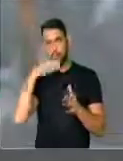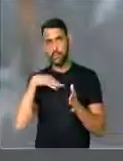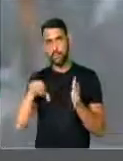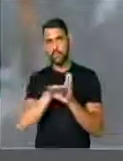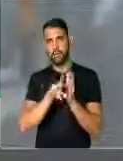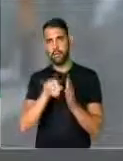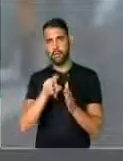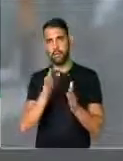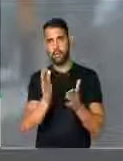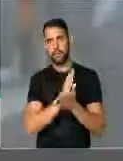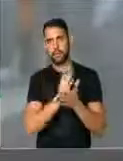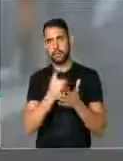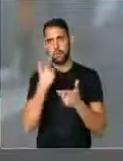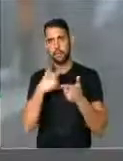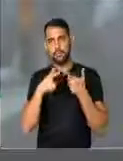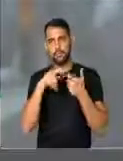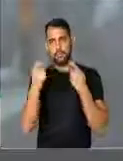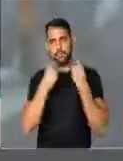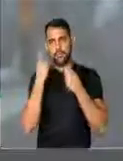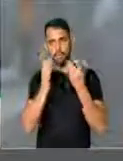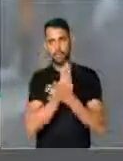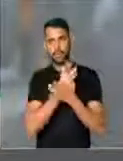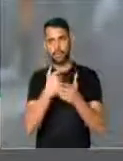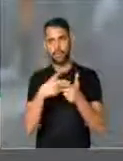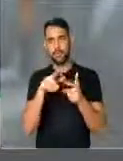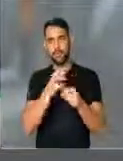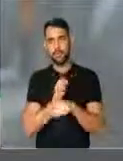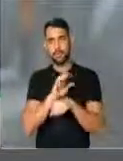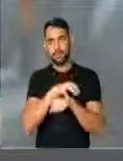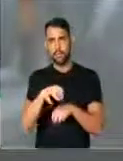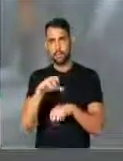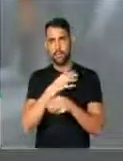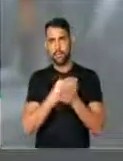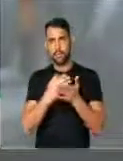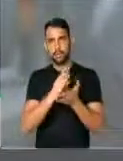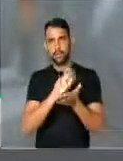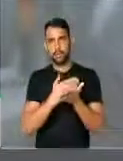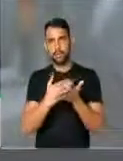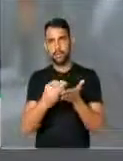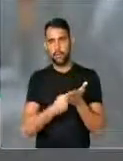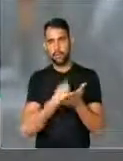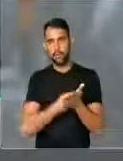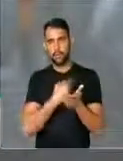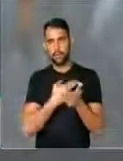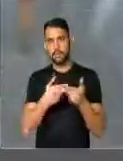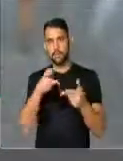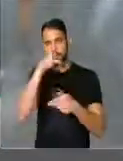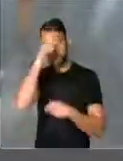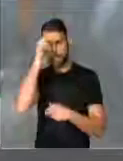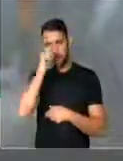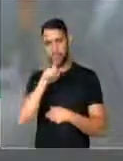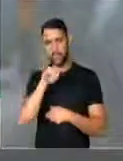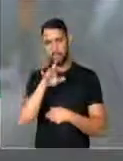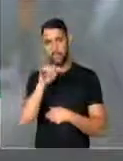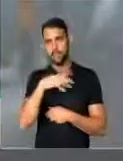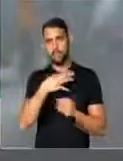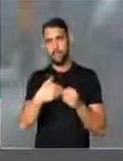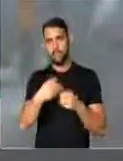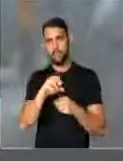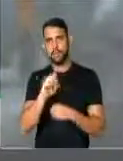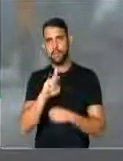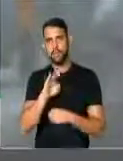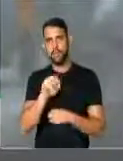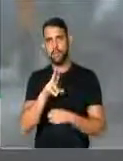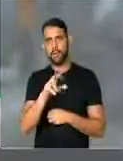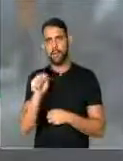o litoral. É uma grande preocupação, uma grande região brasileira, e iniciativa que foi iniciada pelo prefeito Leris Braga, do município de